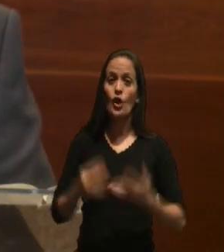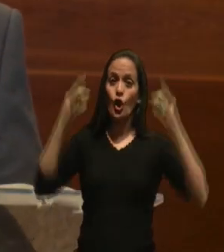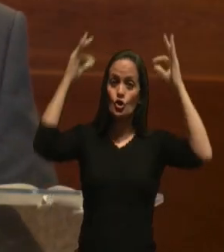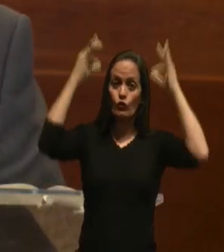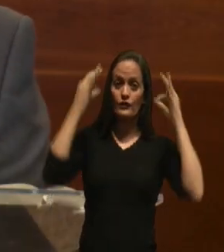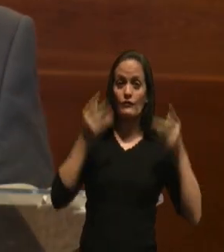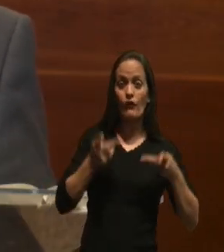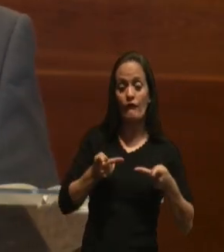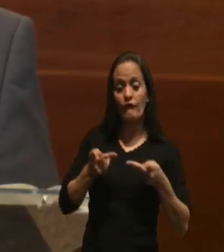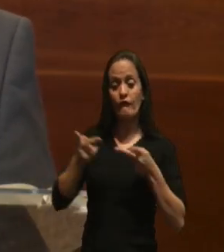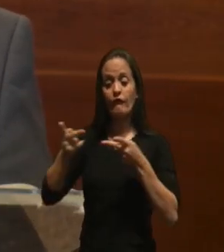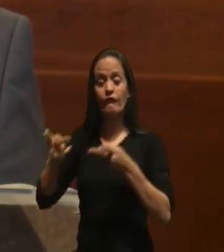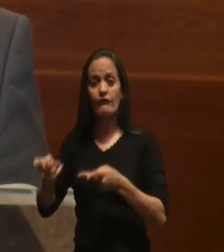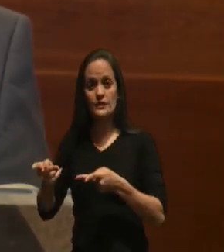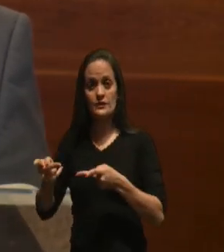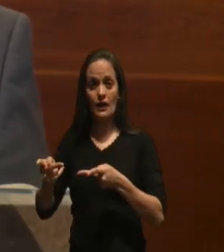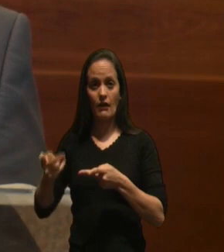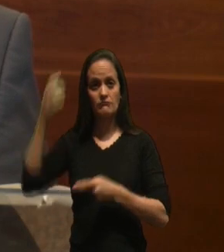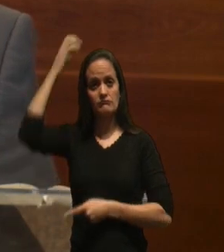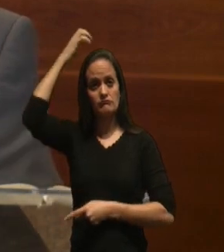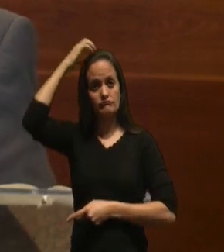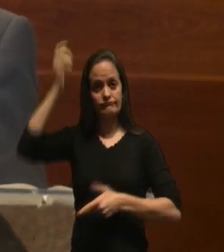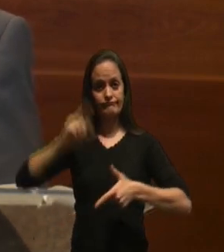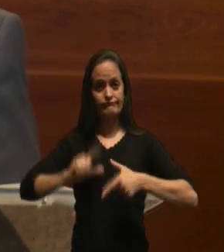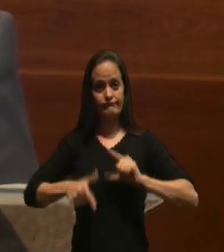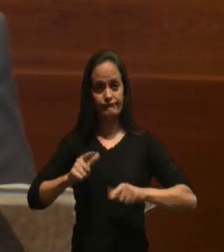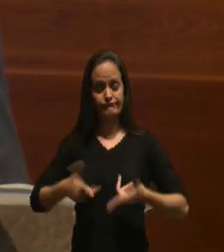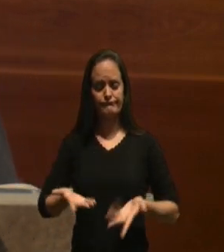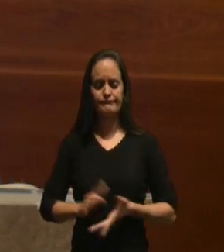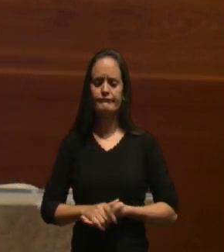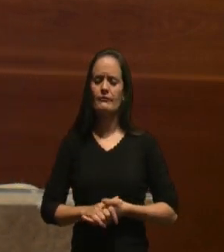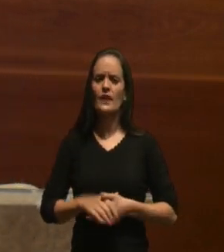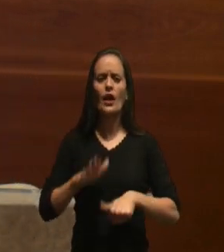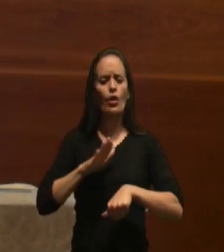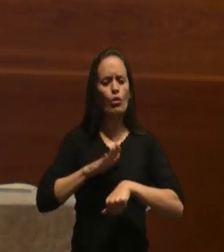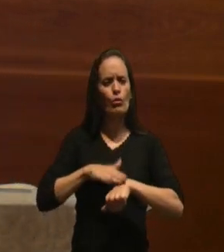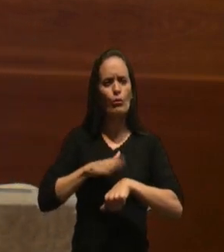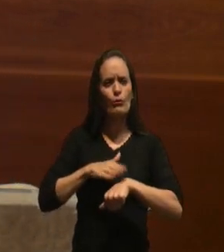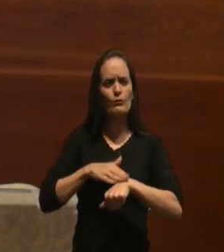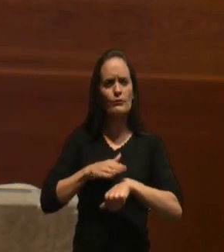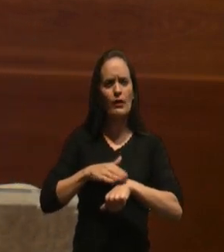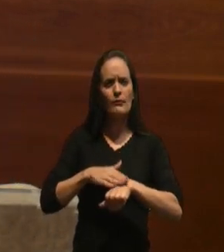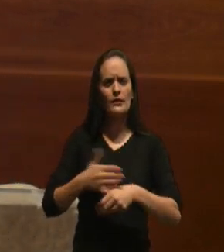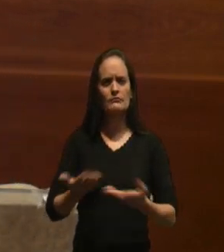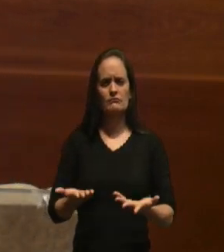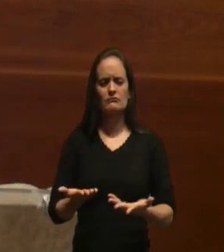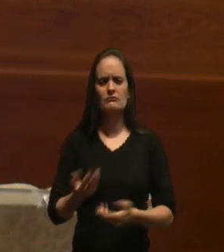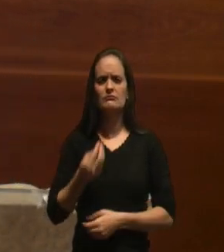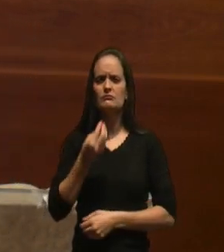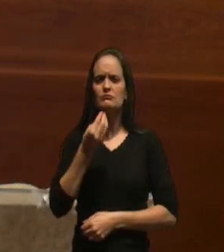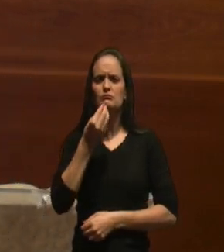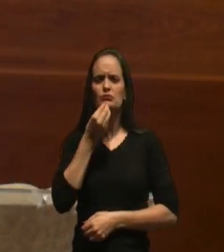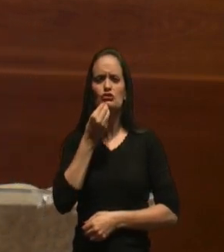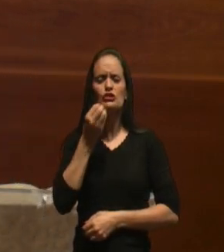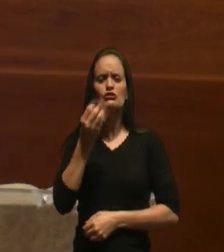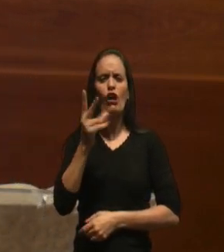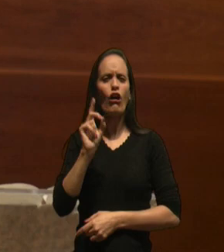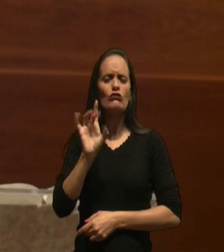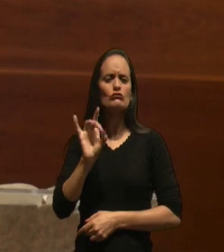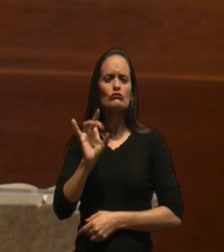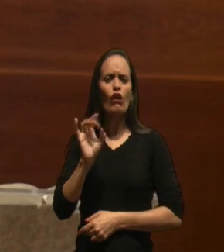como diríamos hoje. E naquele momento em que deveria ser apenas de uma simples